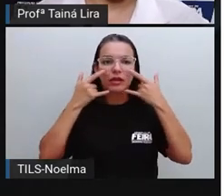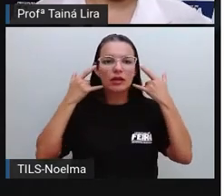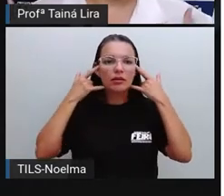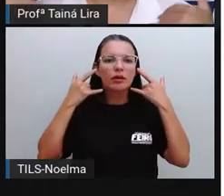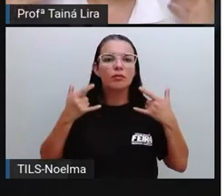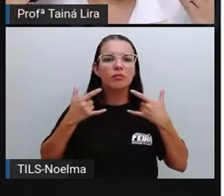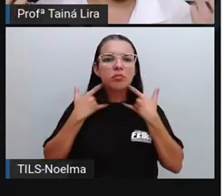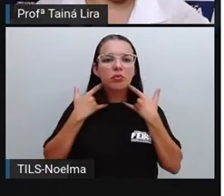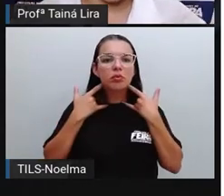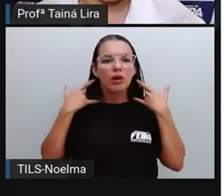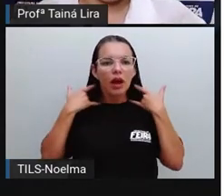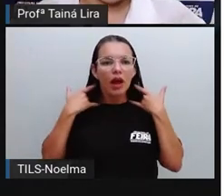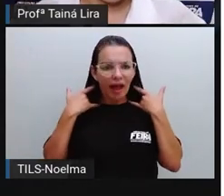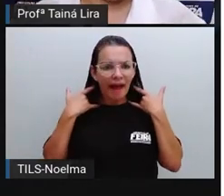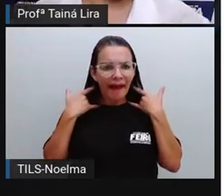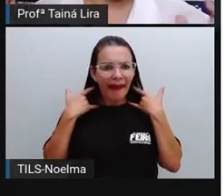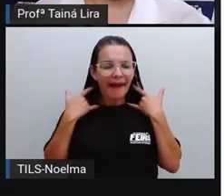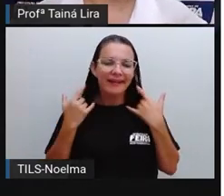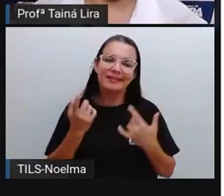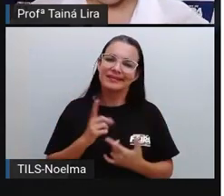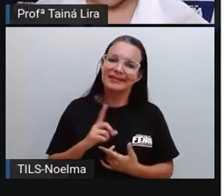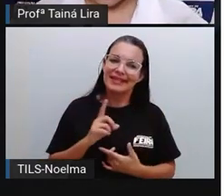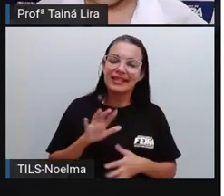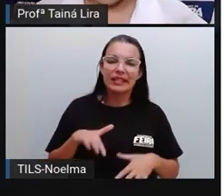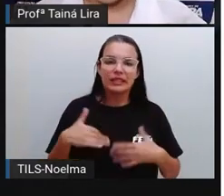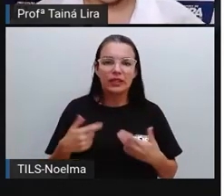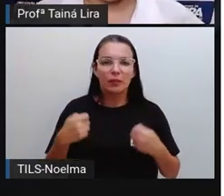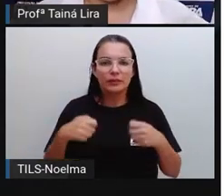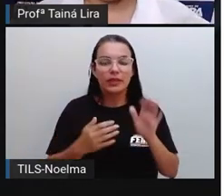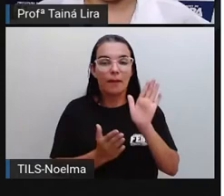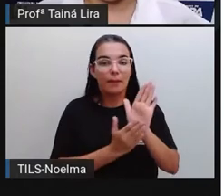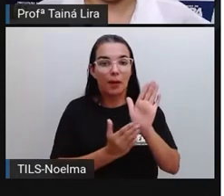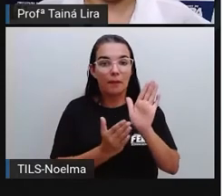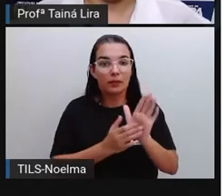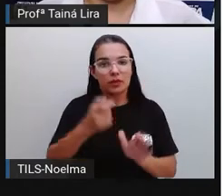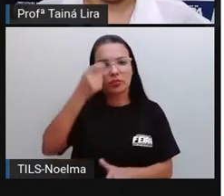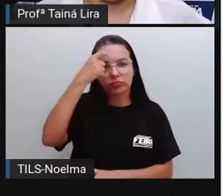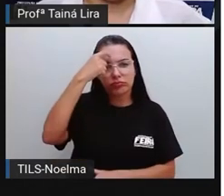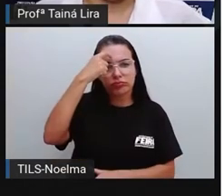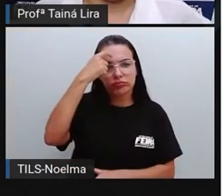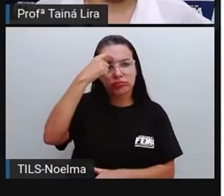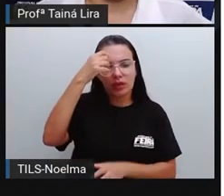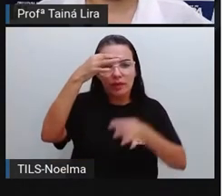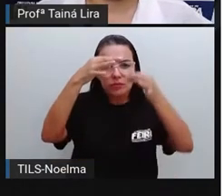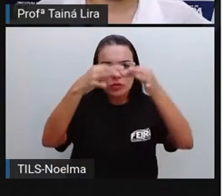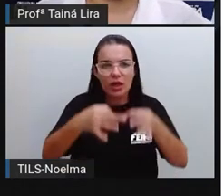de conscientização para o uso correto da máscara, tá?